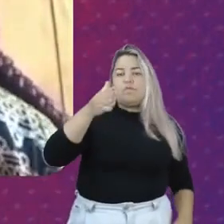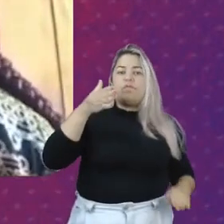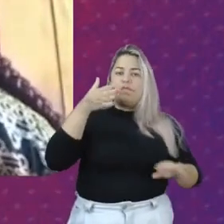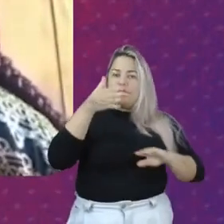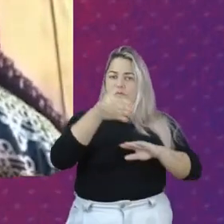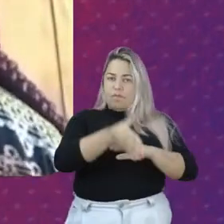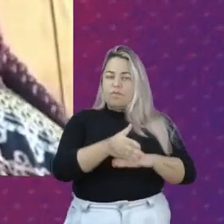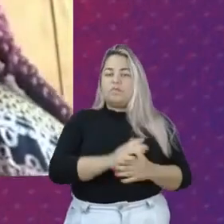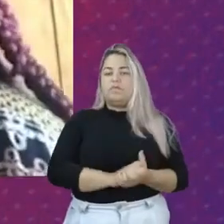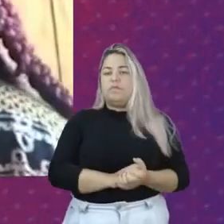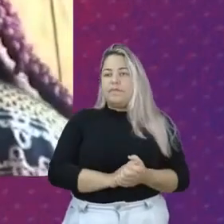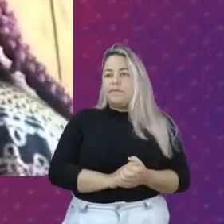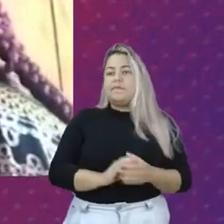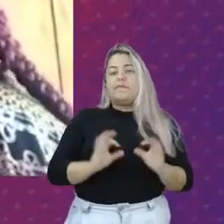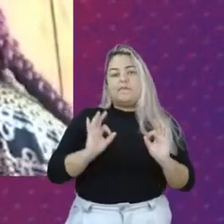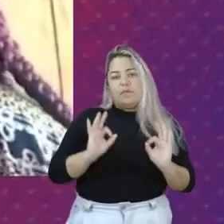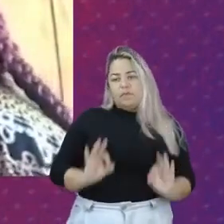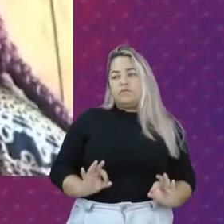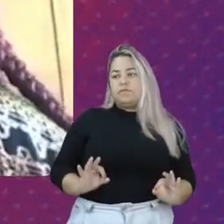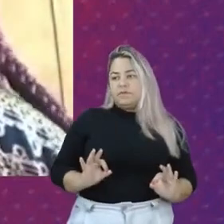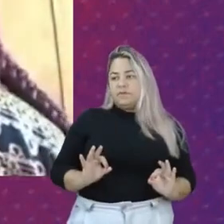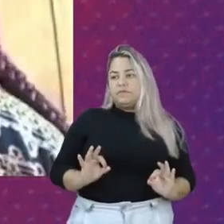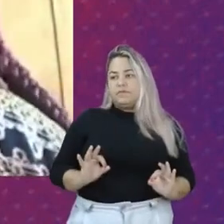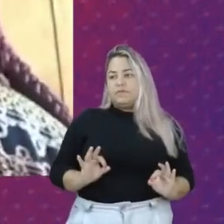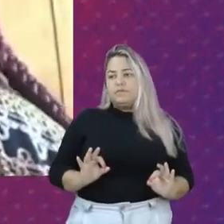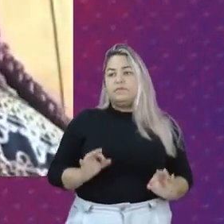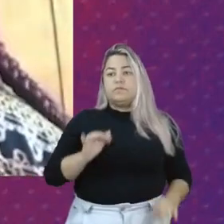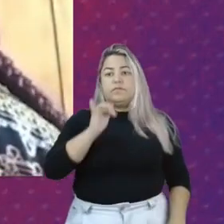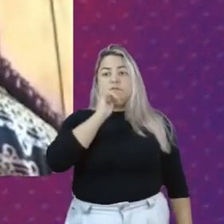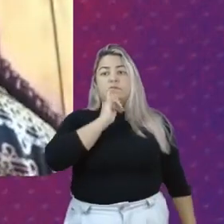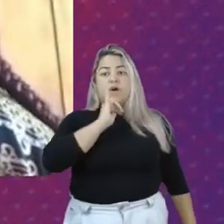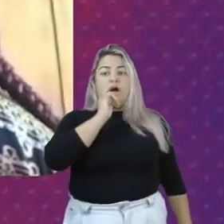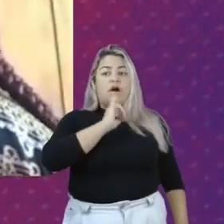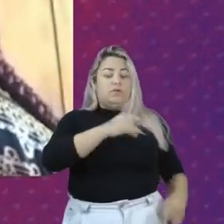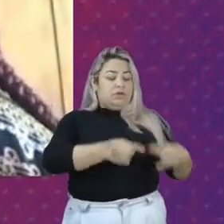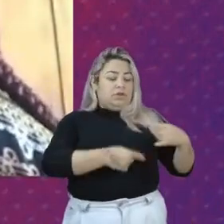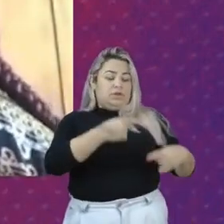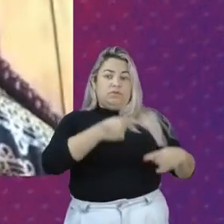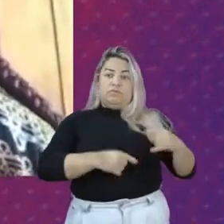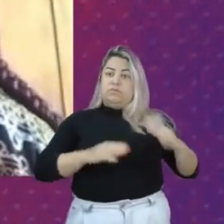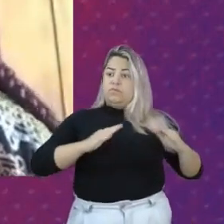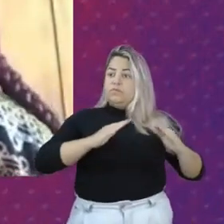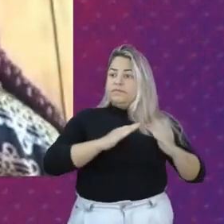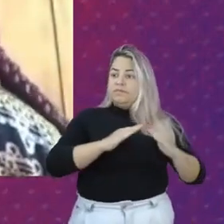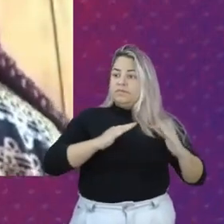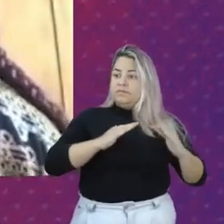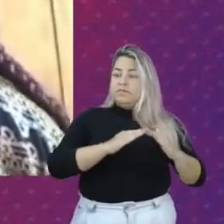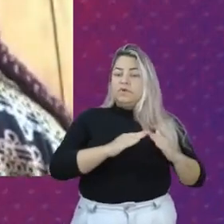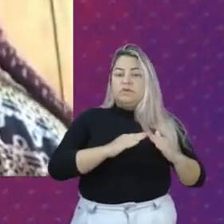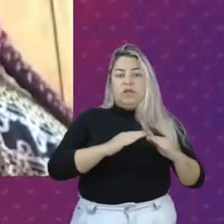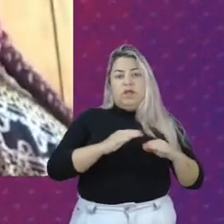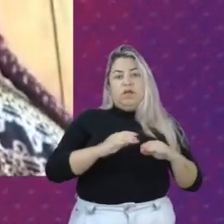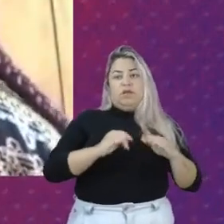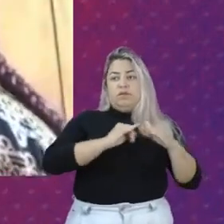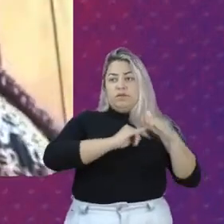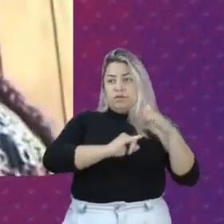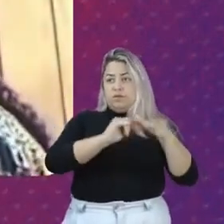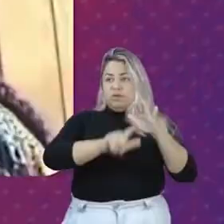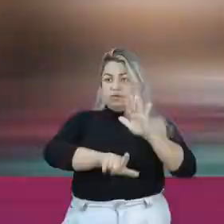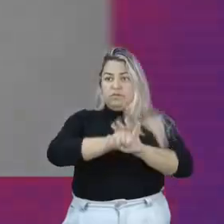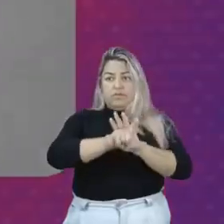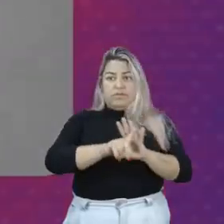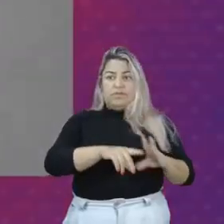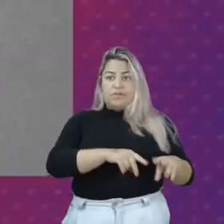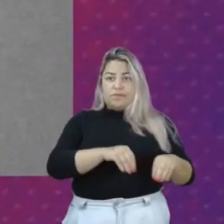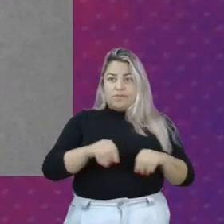acessasse de maneira adequada e cidadã, por exemplo, a política de habitação com a instituição da Lei de